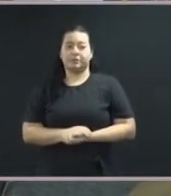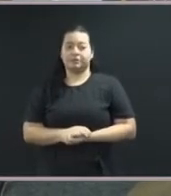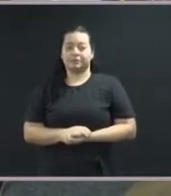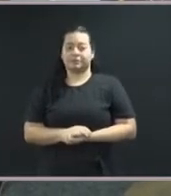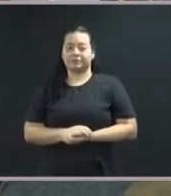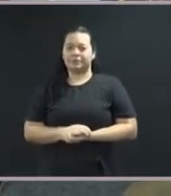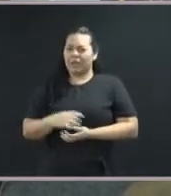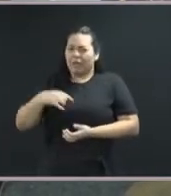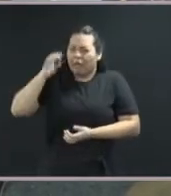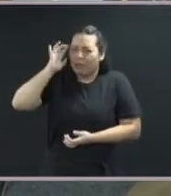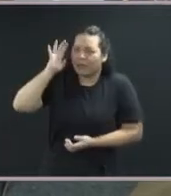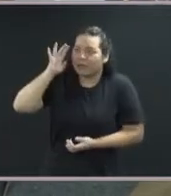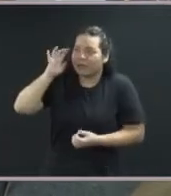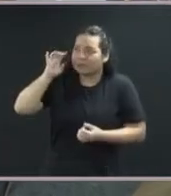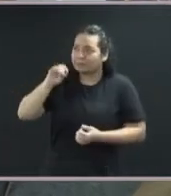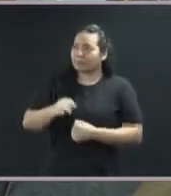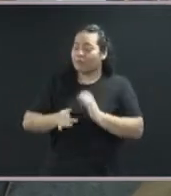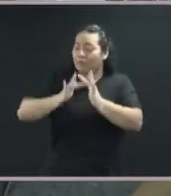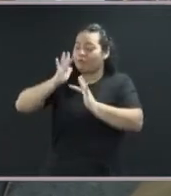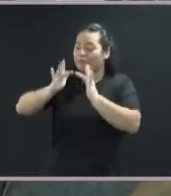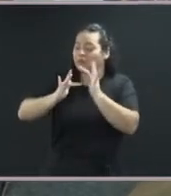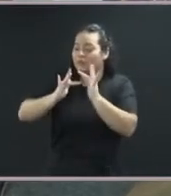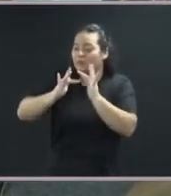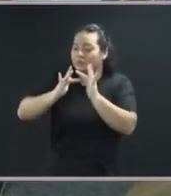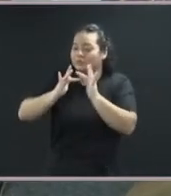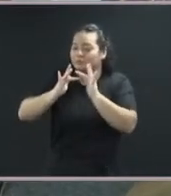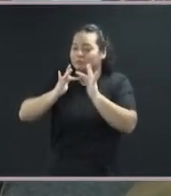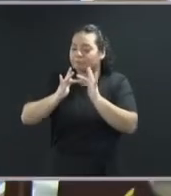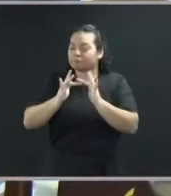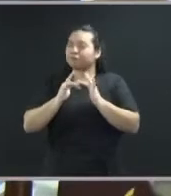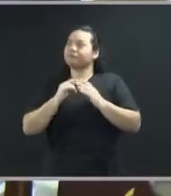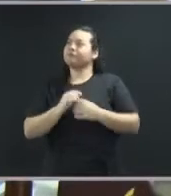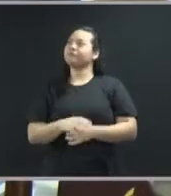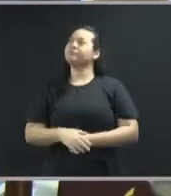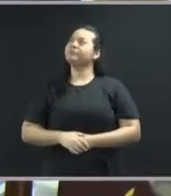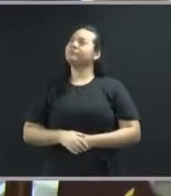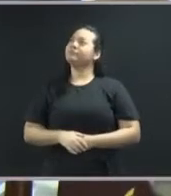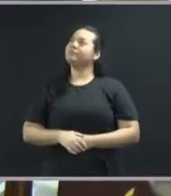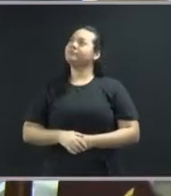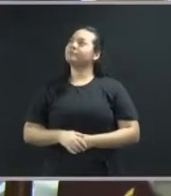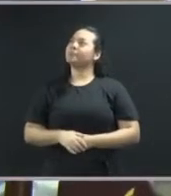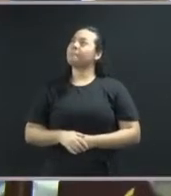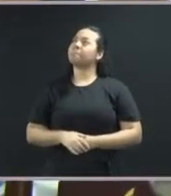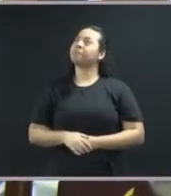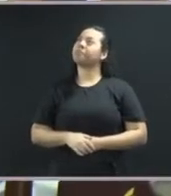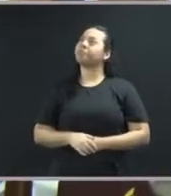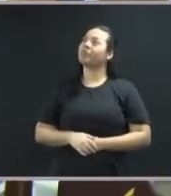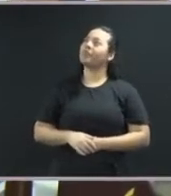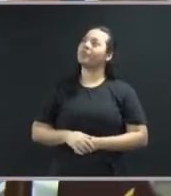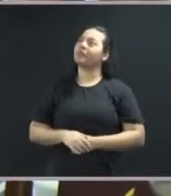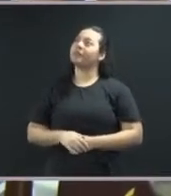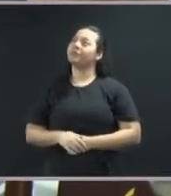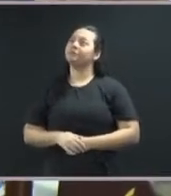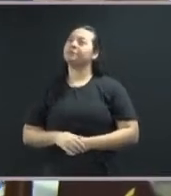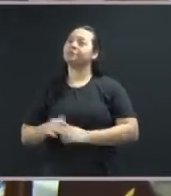na cruz: Senhor, a obra que eu vim fazer em favor de Joinville, diga o seu